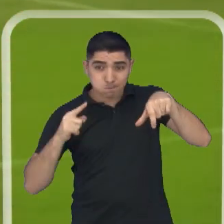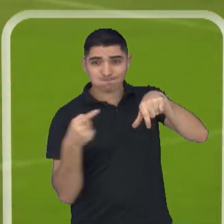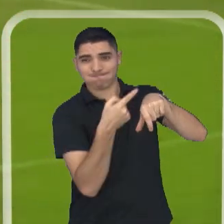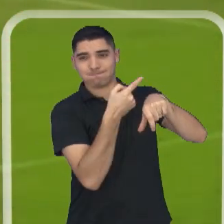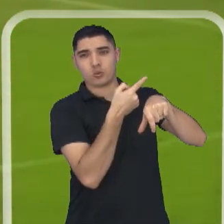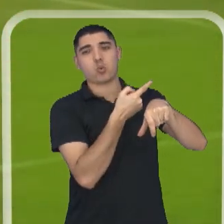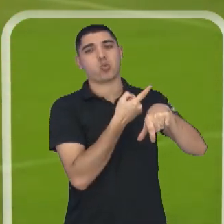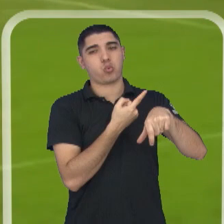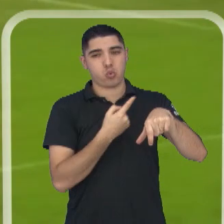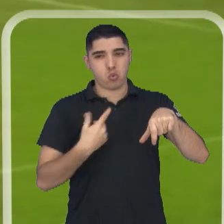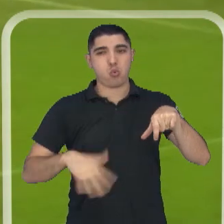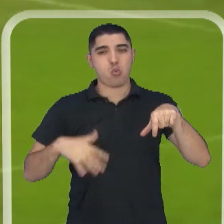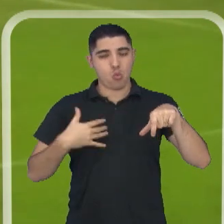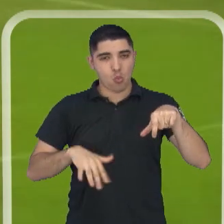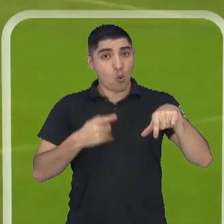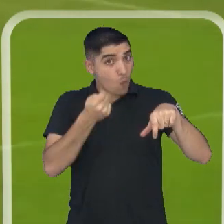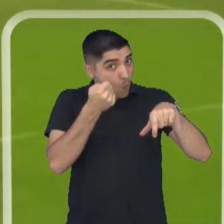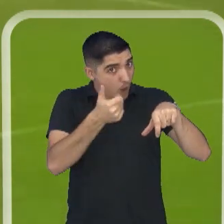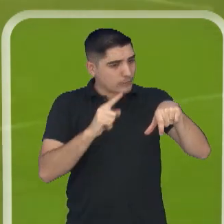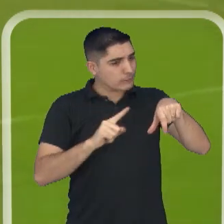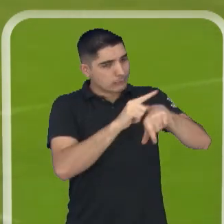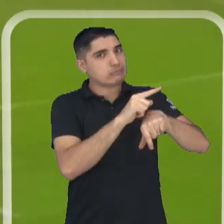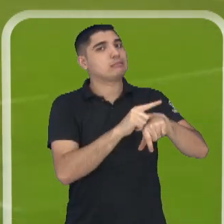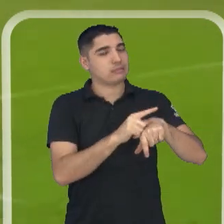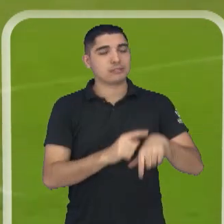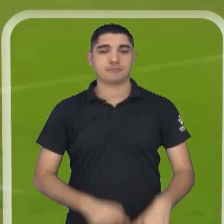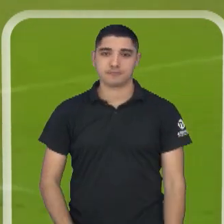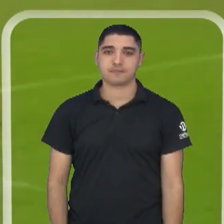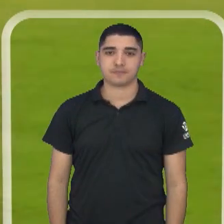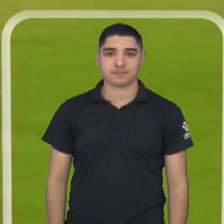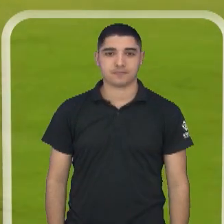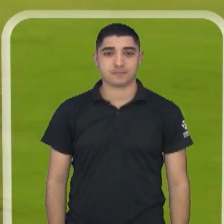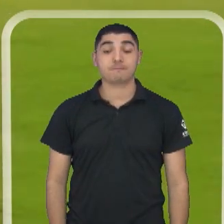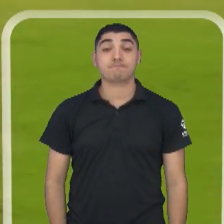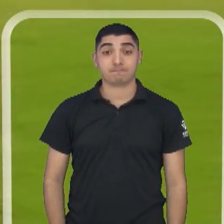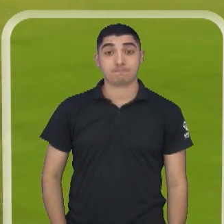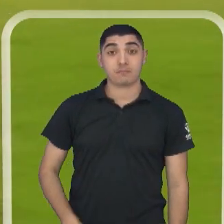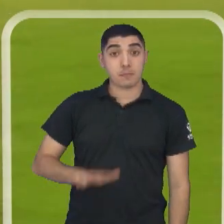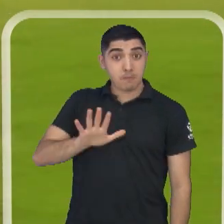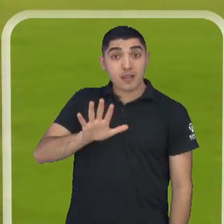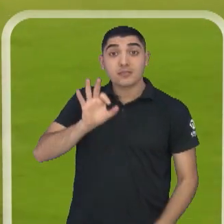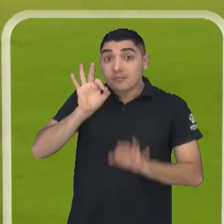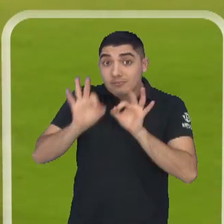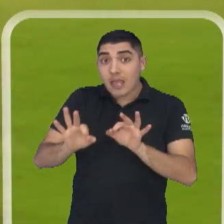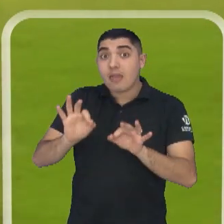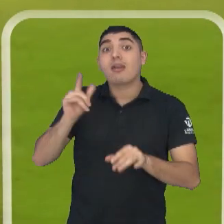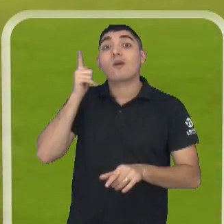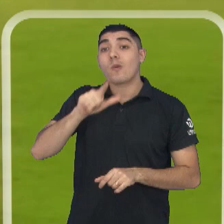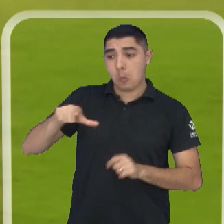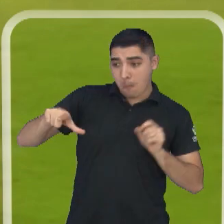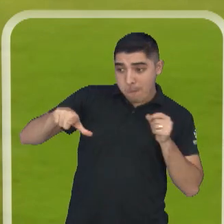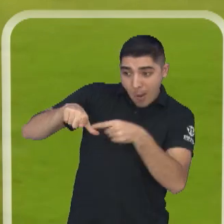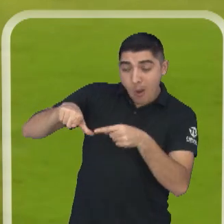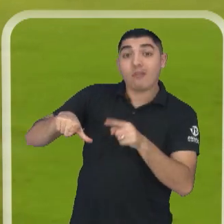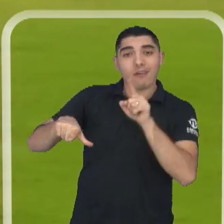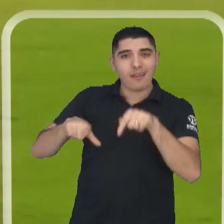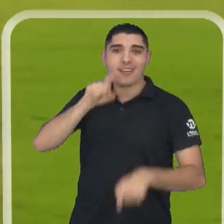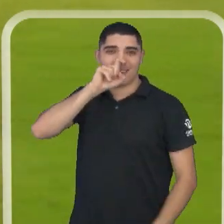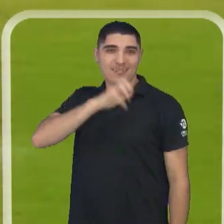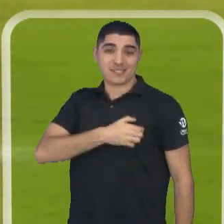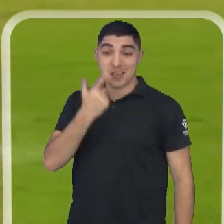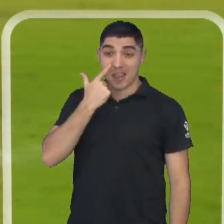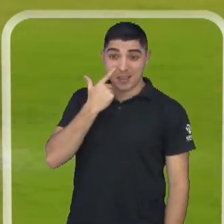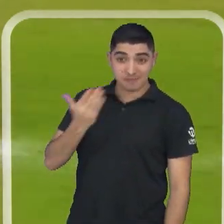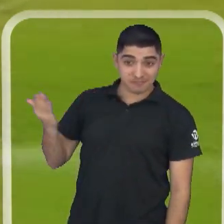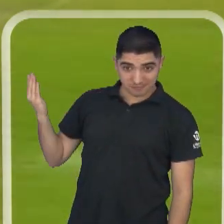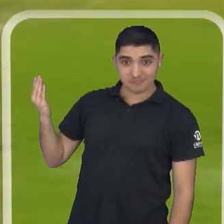que a zaga, tocando por cima a chance de abrir o placar. Mas quem abriu de fato foi o São José. Depois do lateral batido